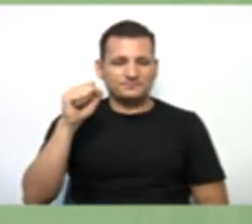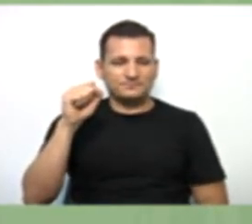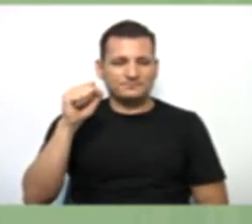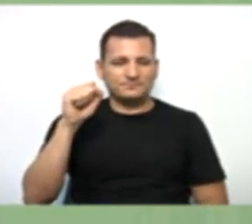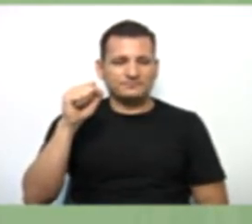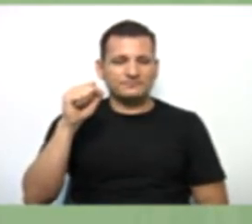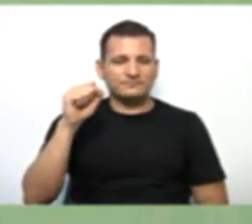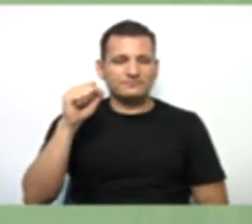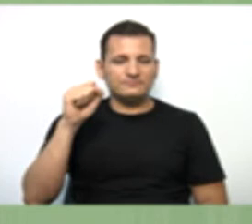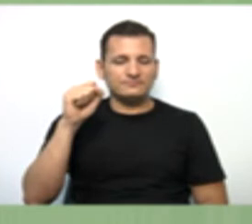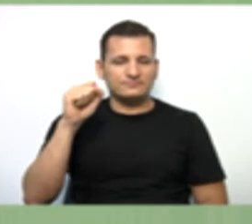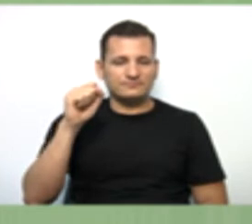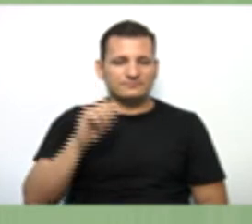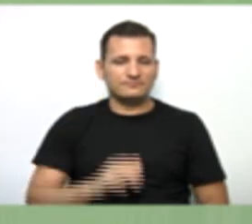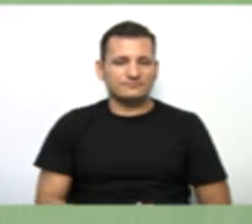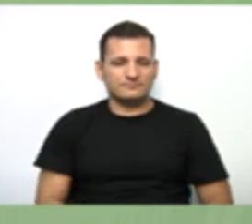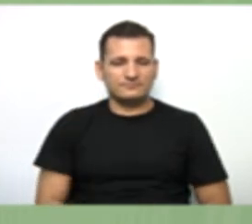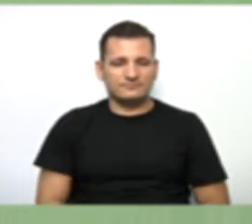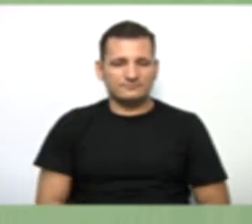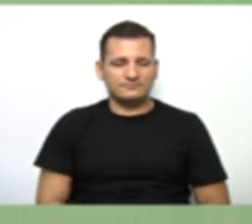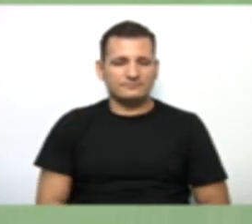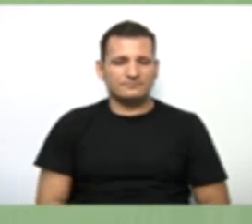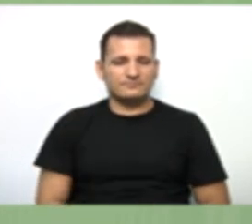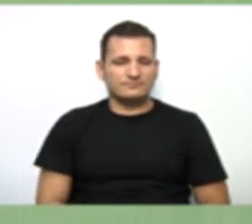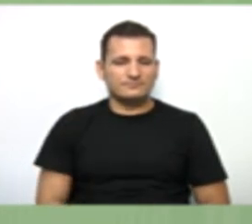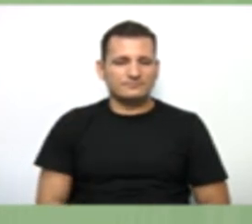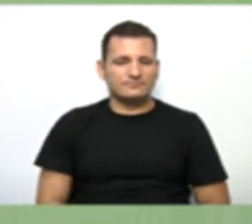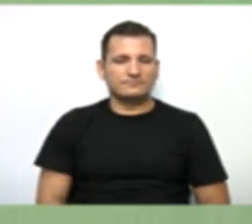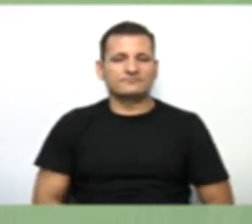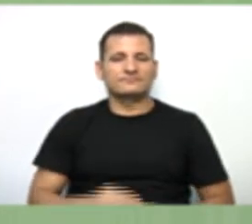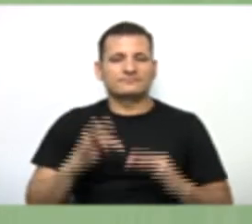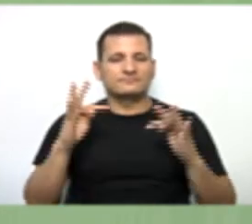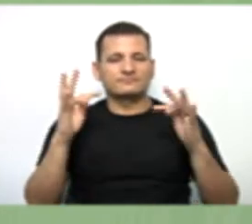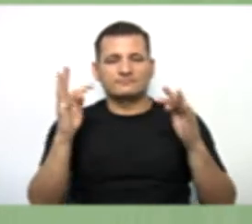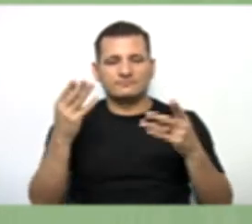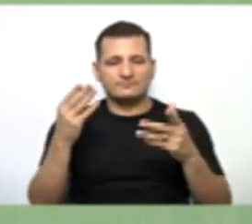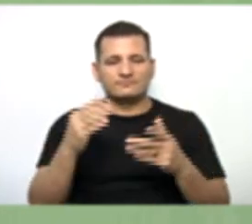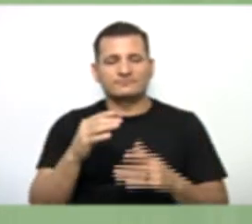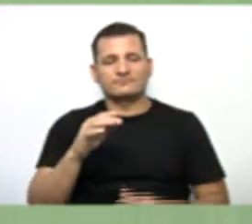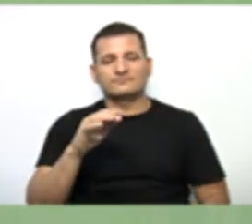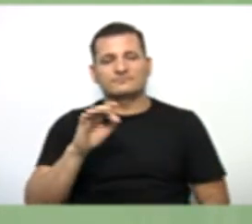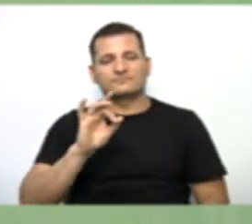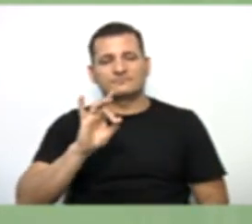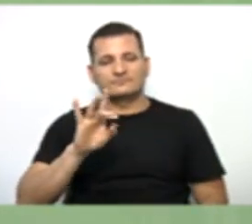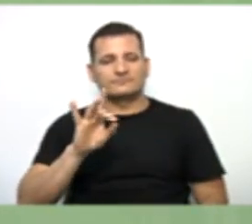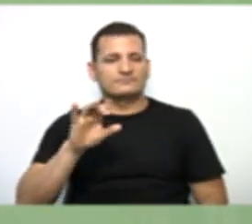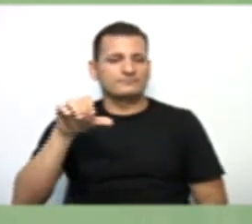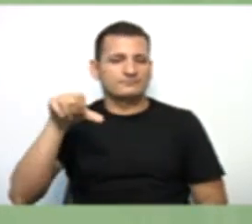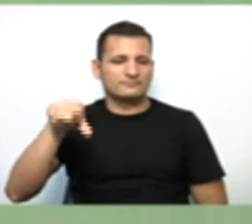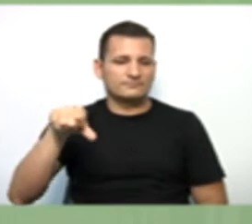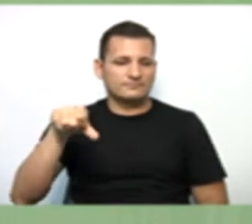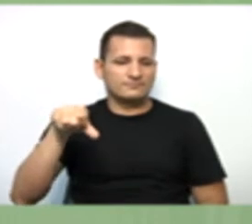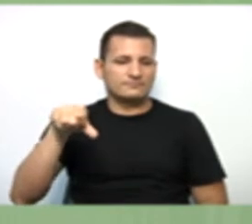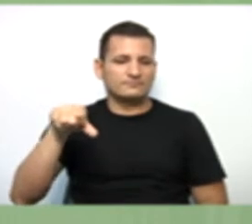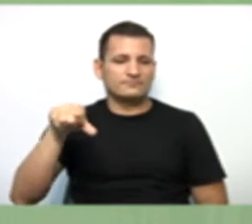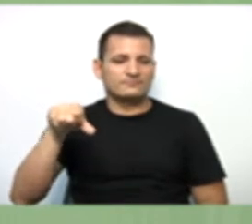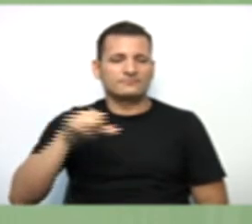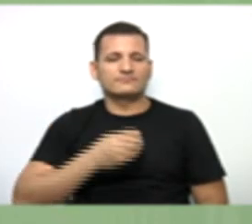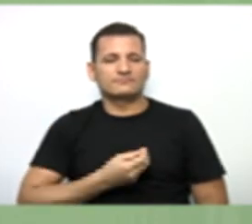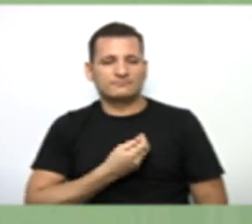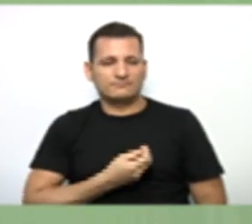meu Deus do céu, estou ficando todo confuso agora, né? Então vamos lá. Todas, exceto 9, morreram. 9 ficaram vivinhas, lindas